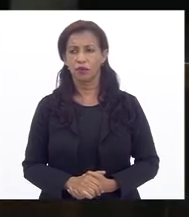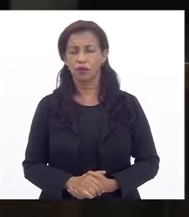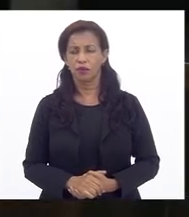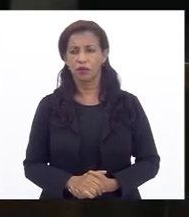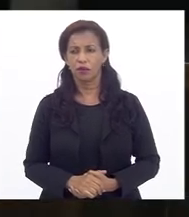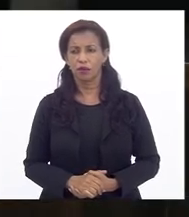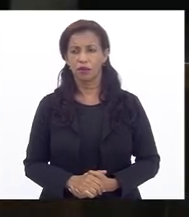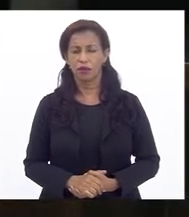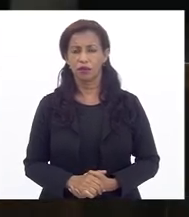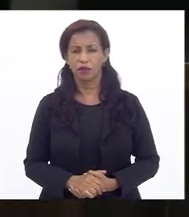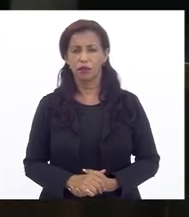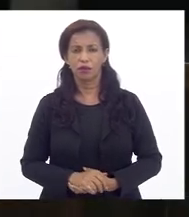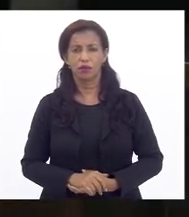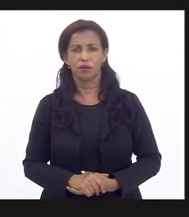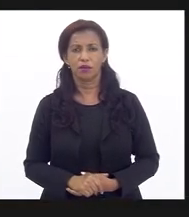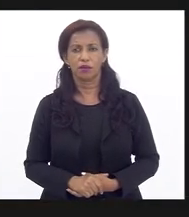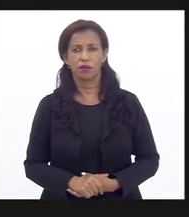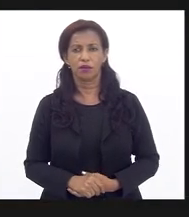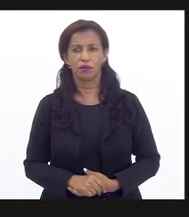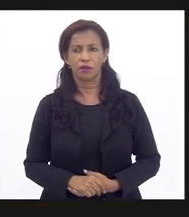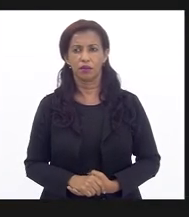som.